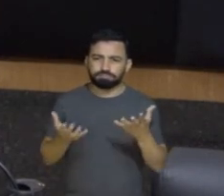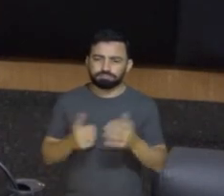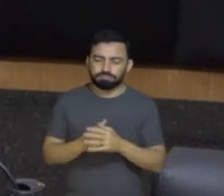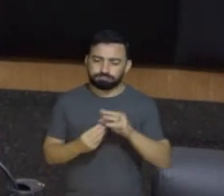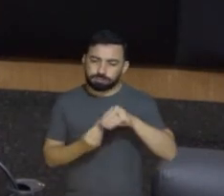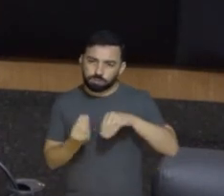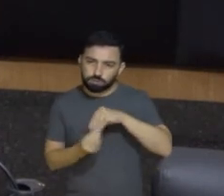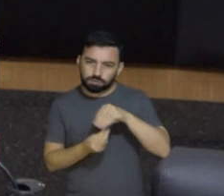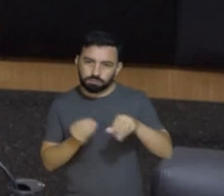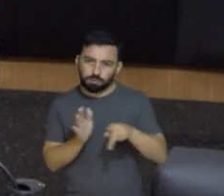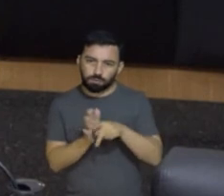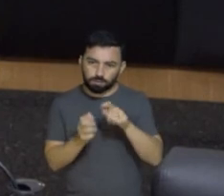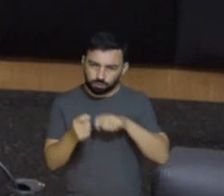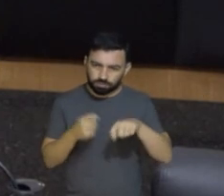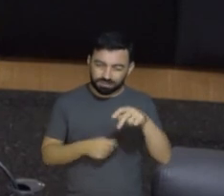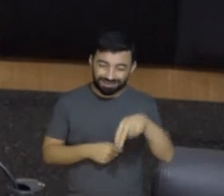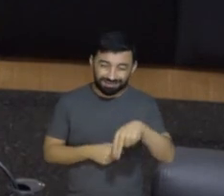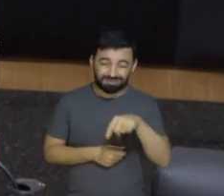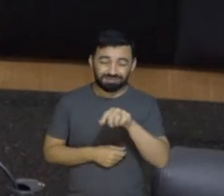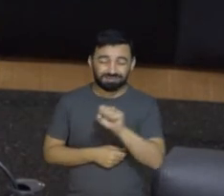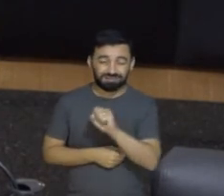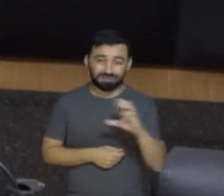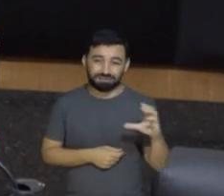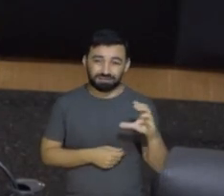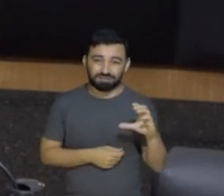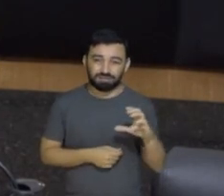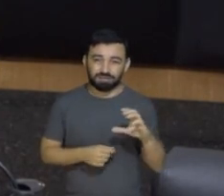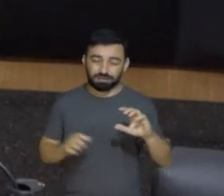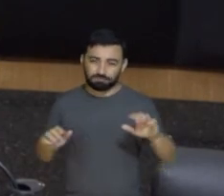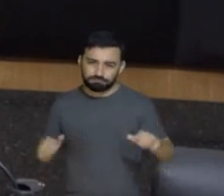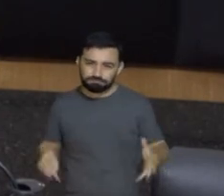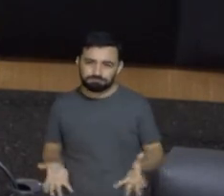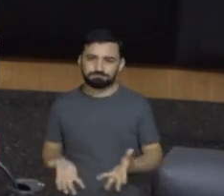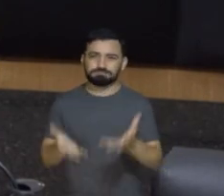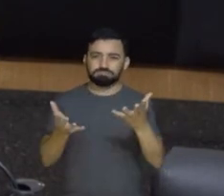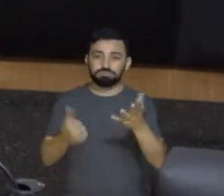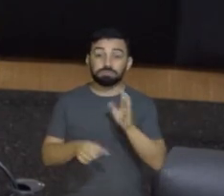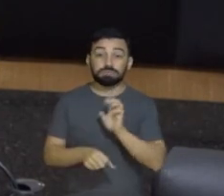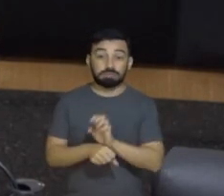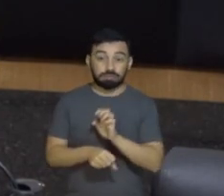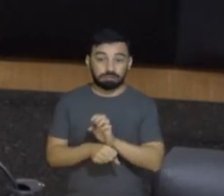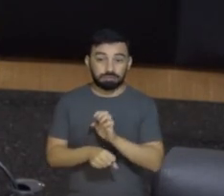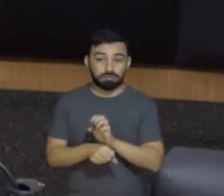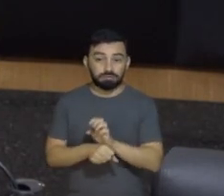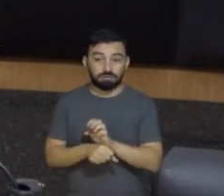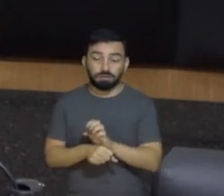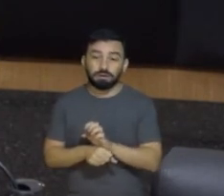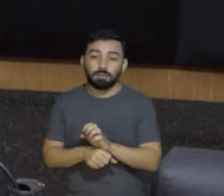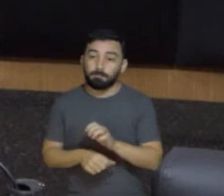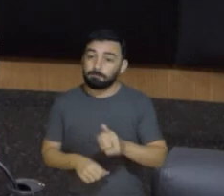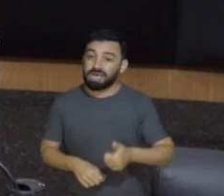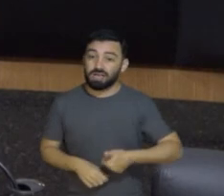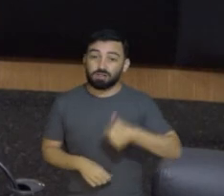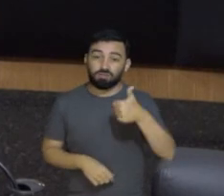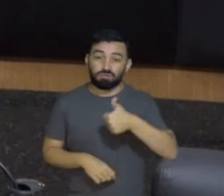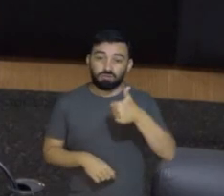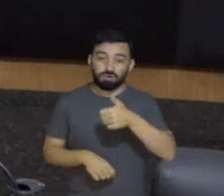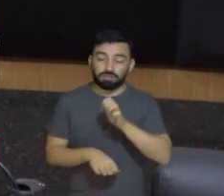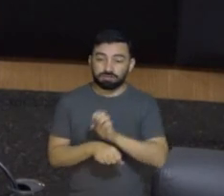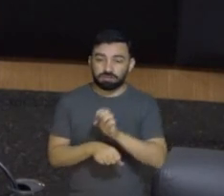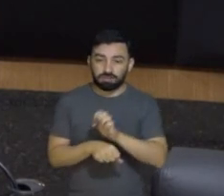da nossa economia do Estado de Santa Catarina, que eleva o nosso Estado na condição de melhor Estado da